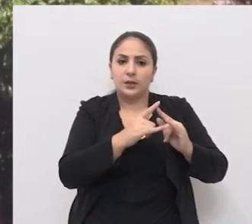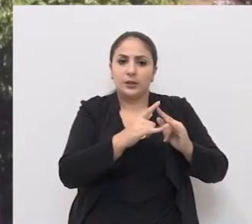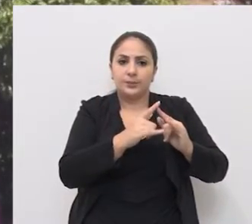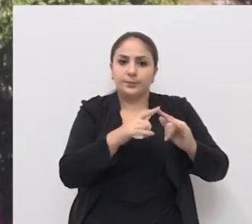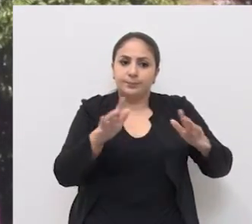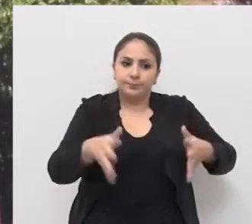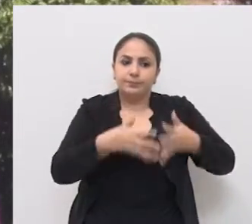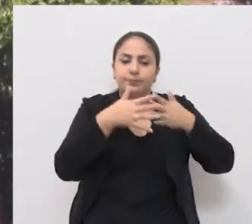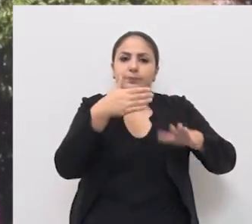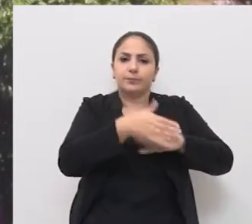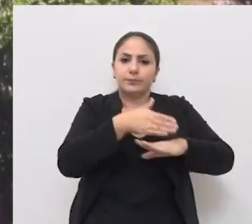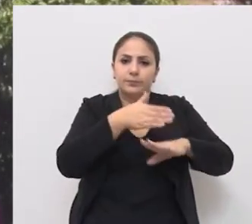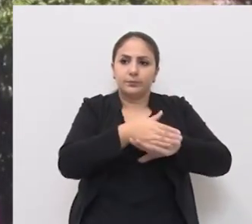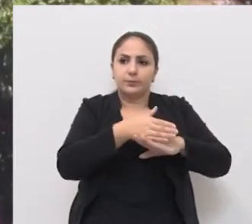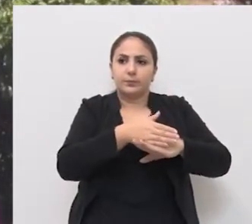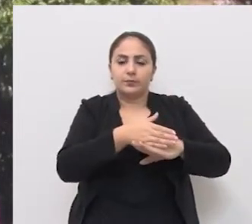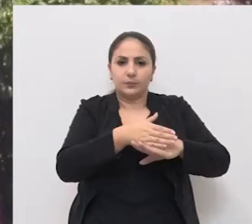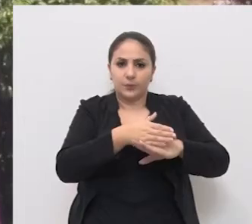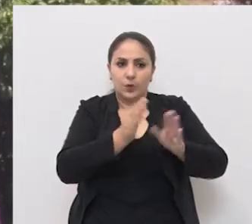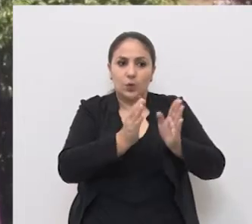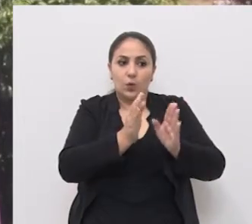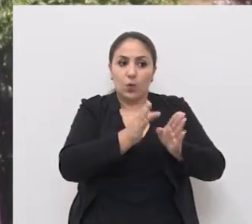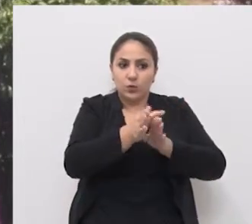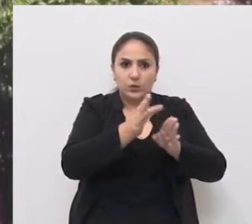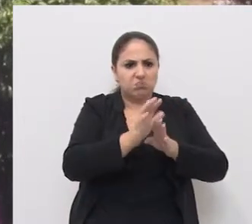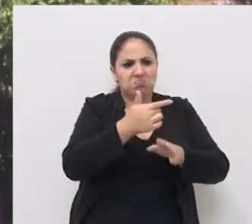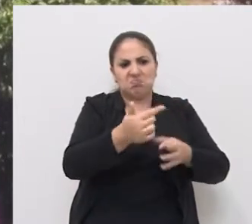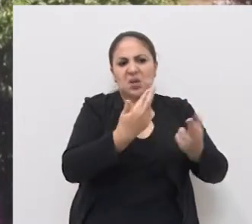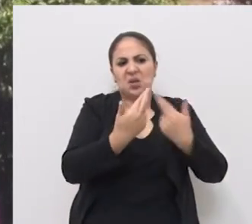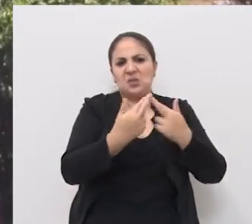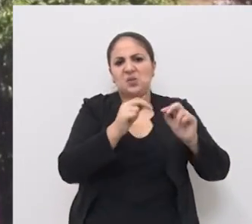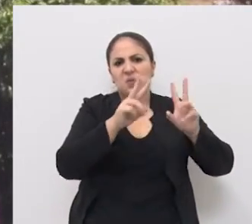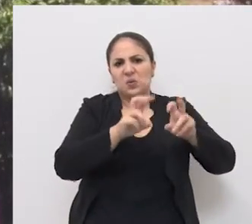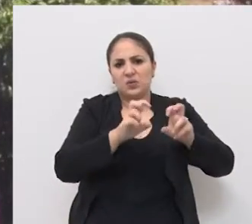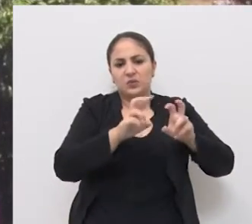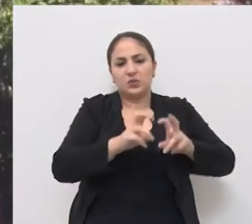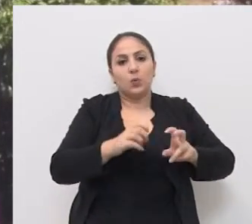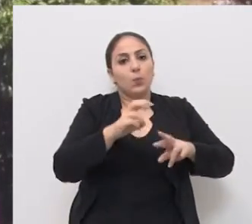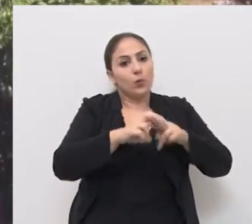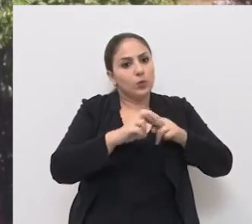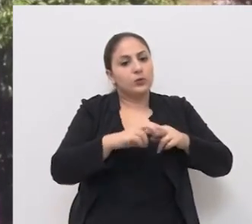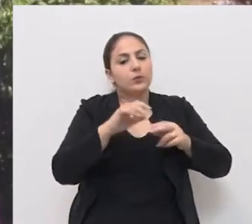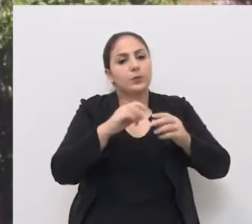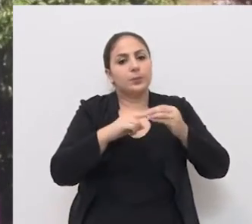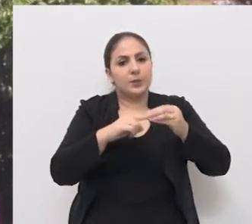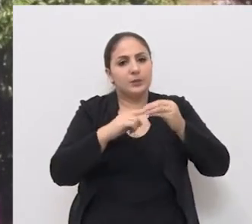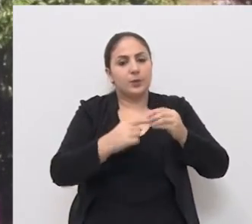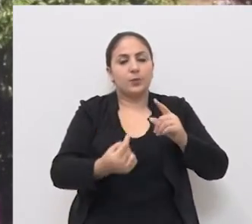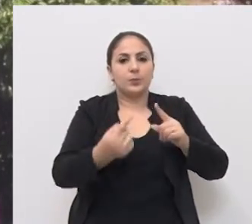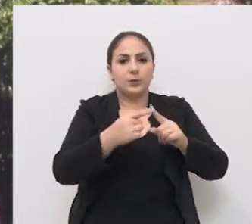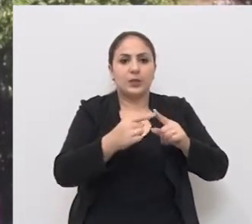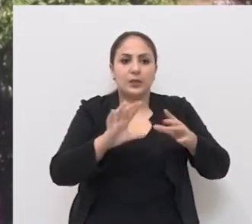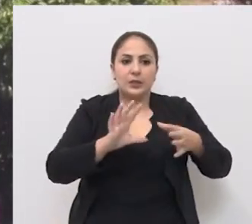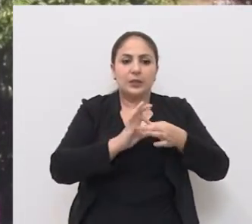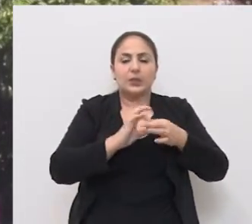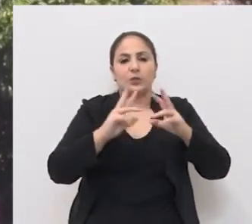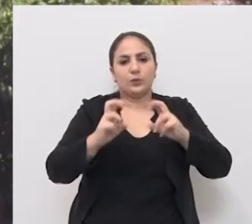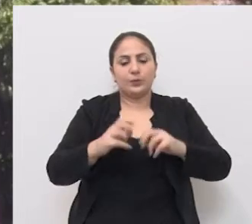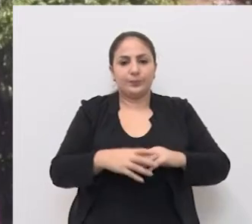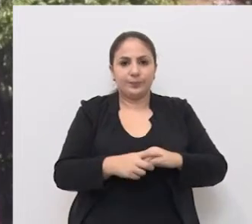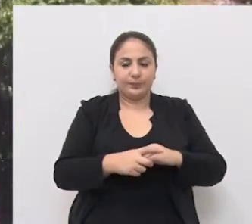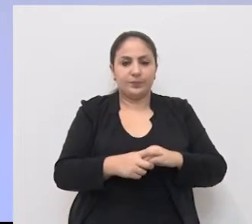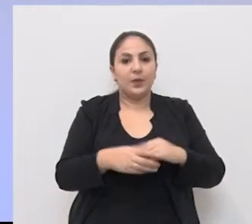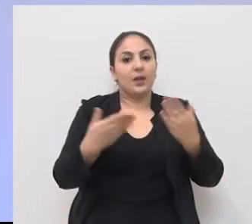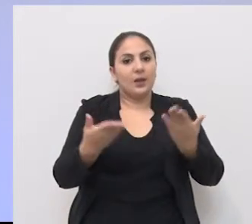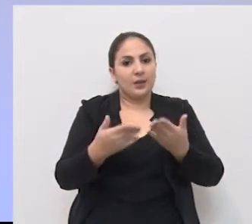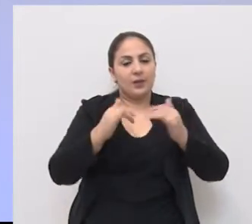instituições que integram hoje o conselho não têm relação nenhuma com esse assunto e, portanto, temos que priorizar aquelas que realmente estão ligadas diretamente